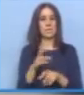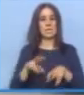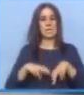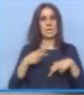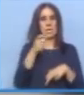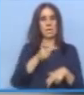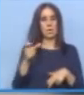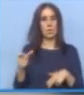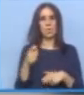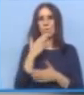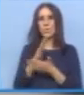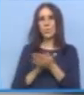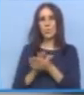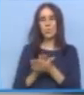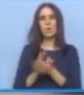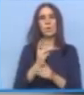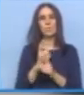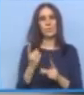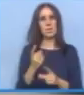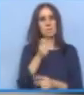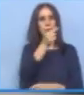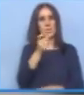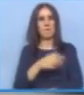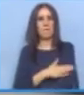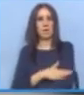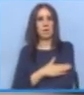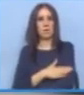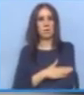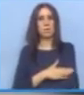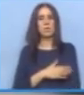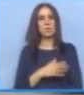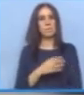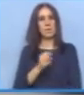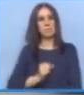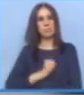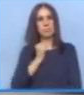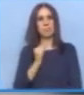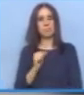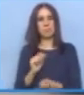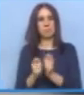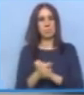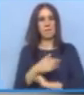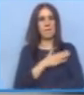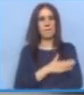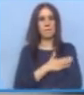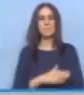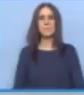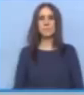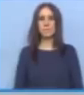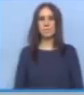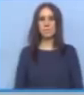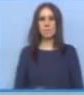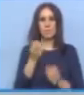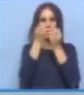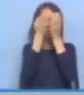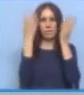ricos valeram-se da situação dos fracos para os tornarem mais fracos. Por isso era preciso a palavra do profeta.